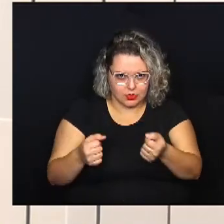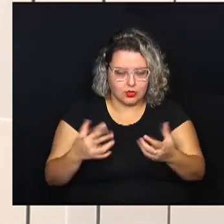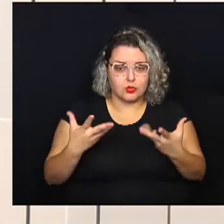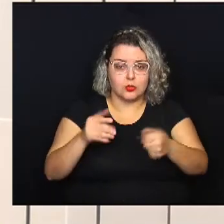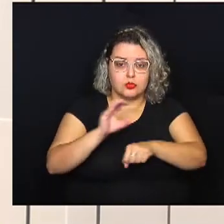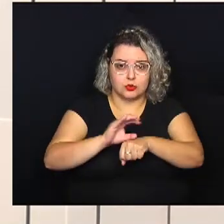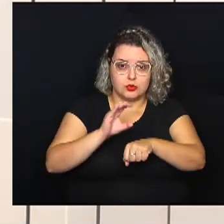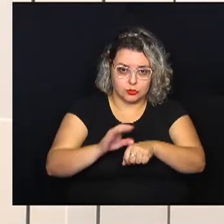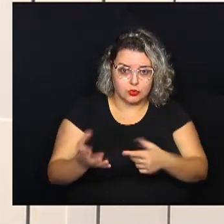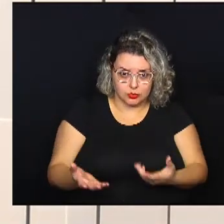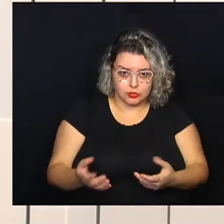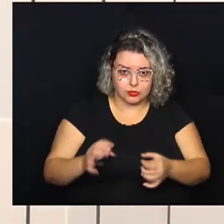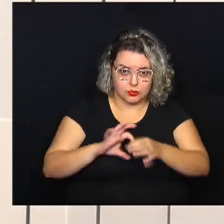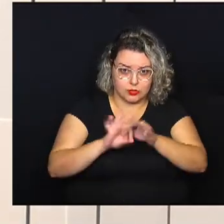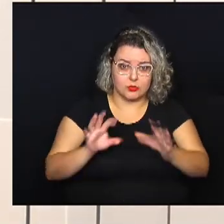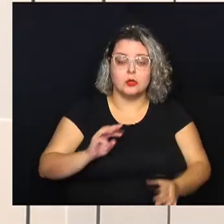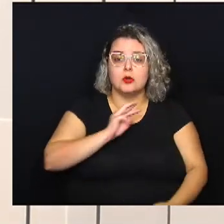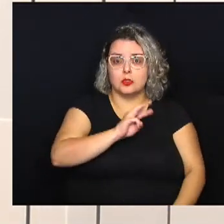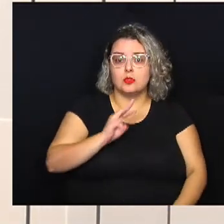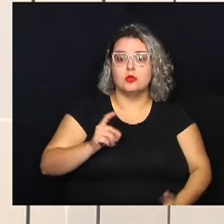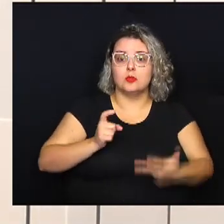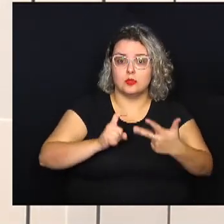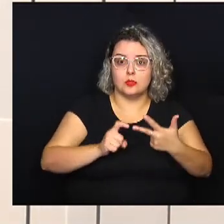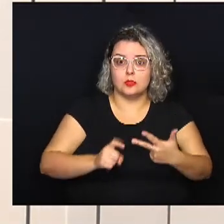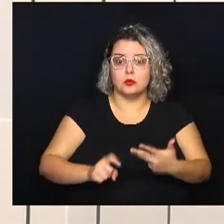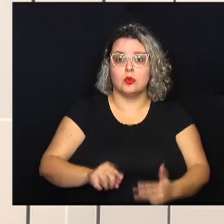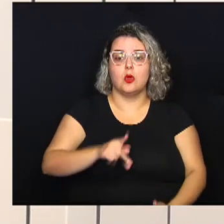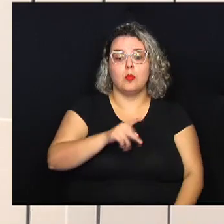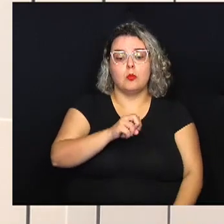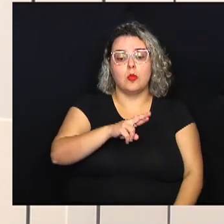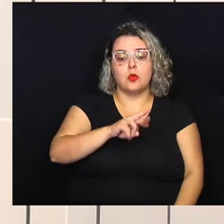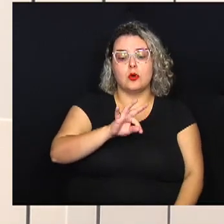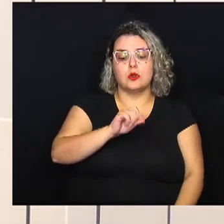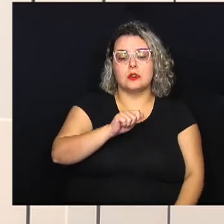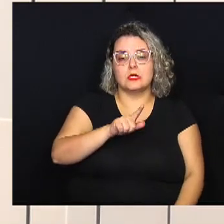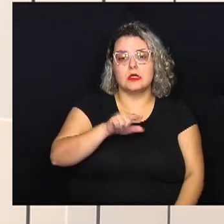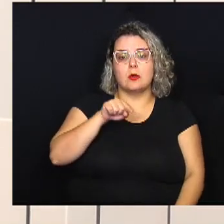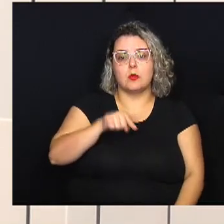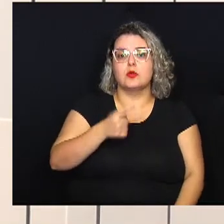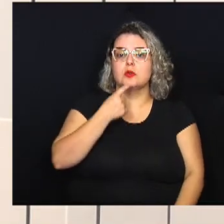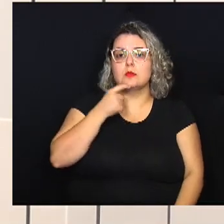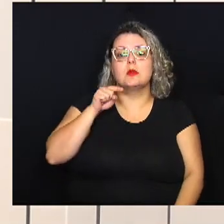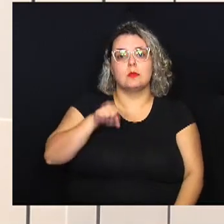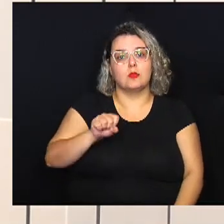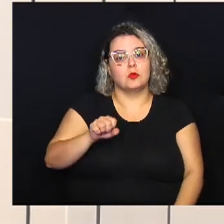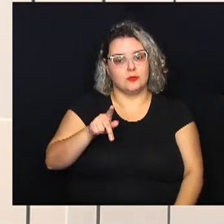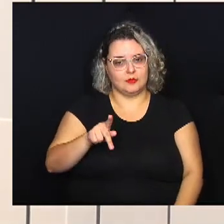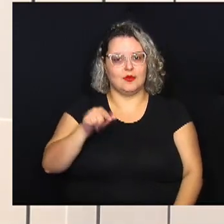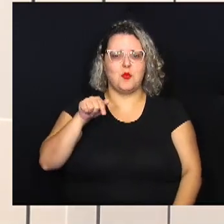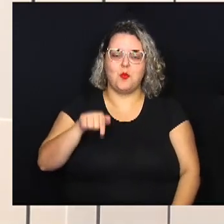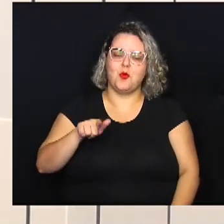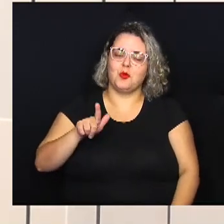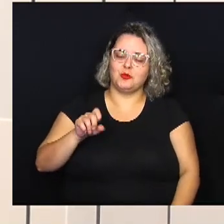disponíveis? É só acessar o site do Executivo, que é o portal.campinas.sp.gov.br.